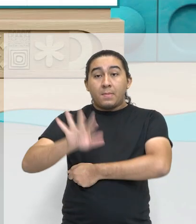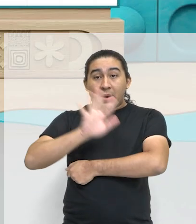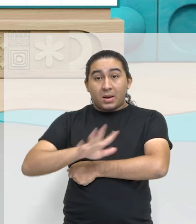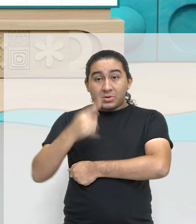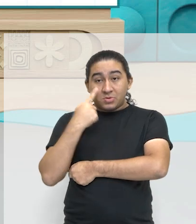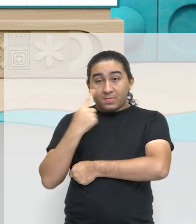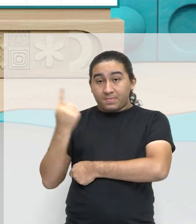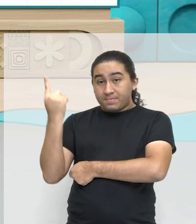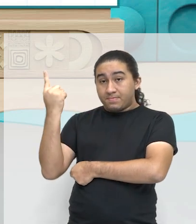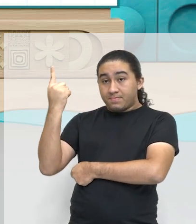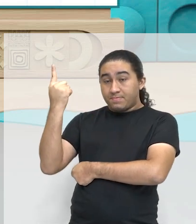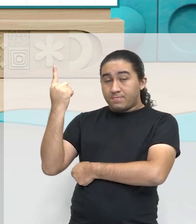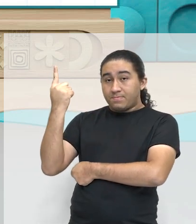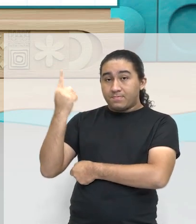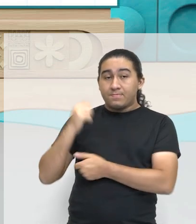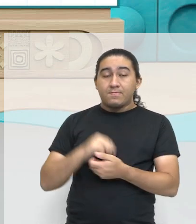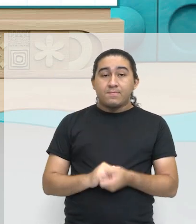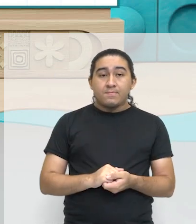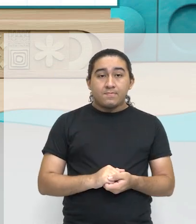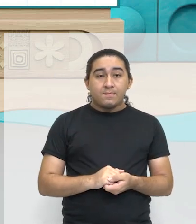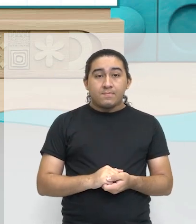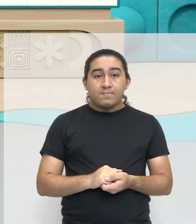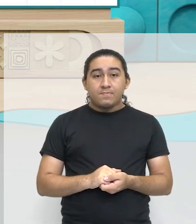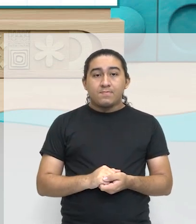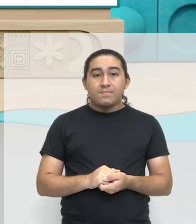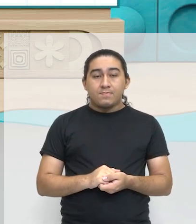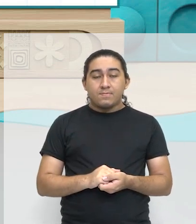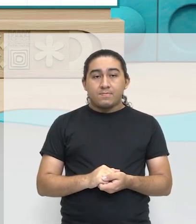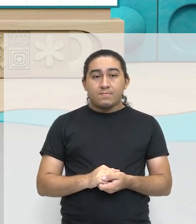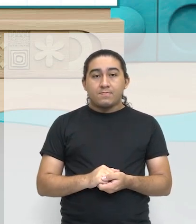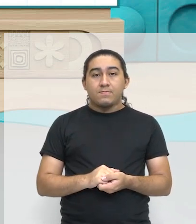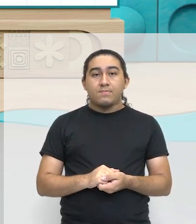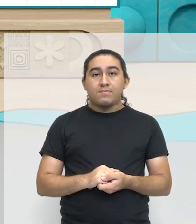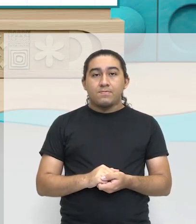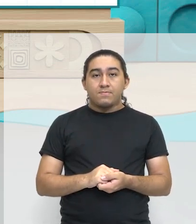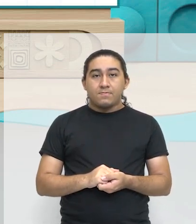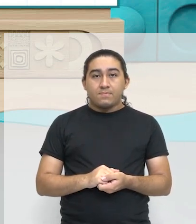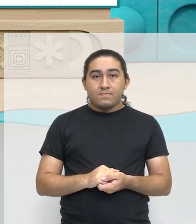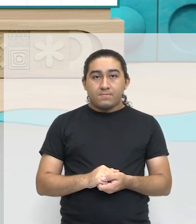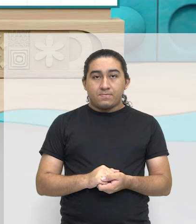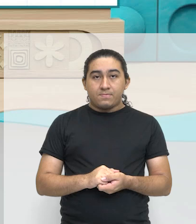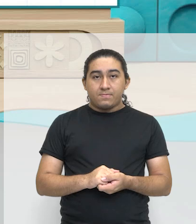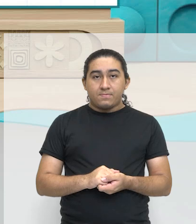que é o Teatro Amazonas. Essa imagem que vocês estão vendo aí é